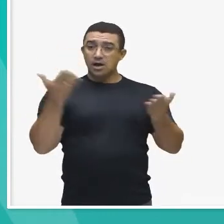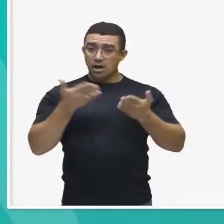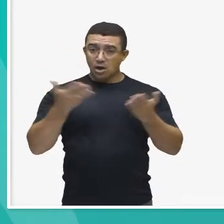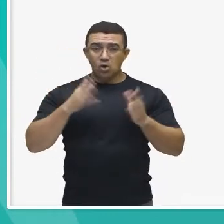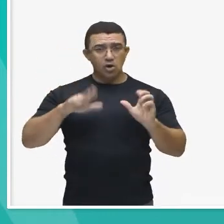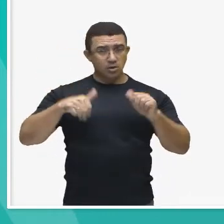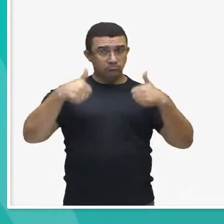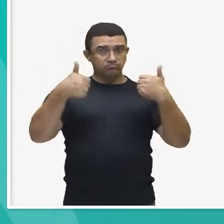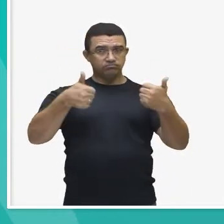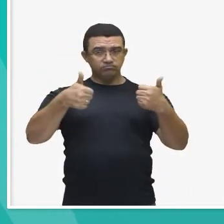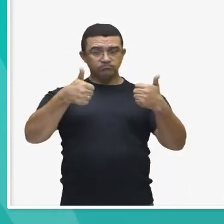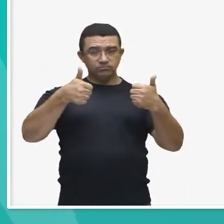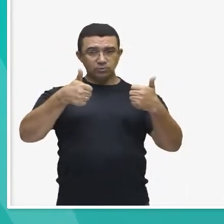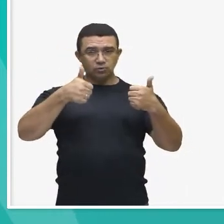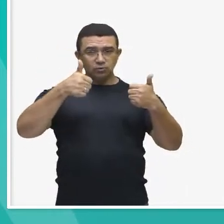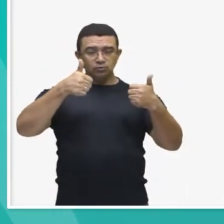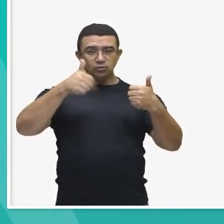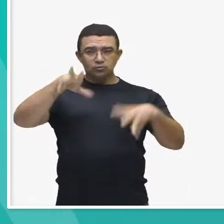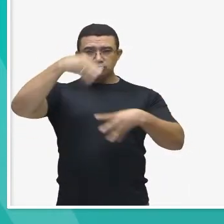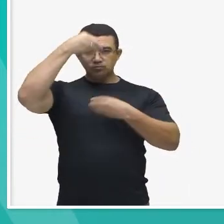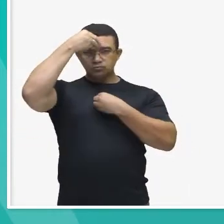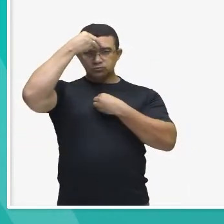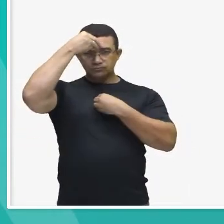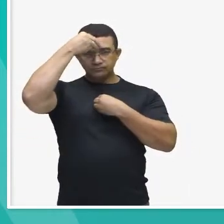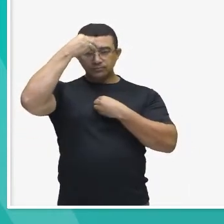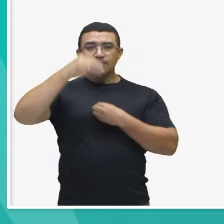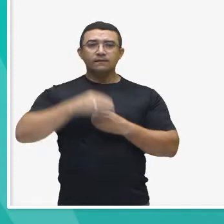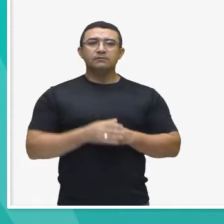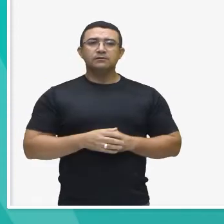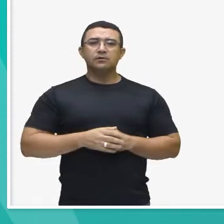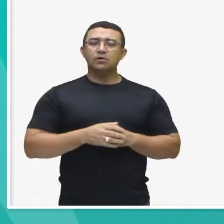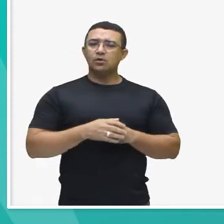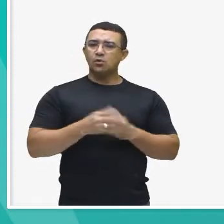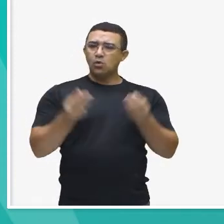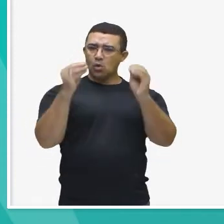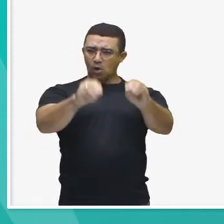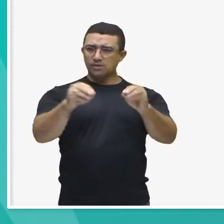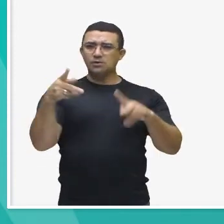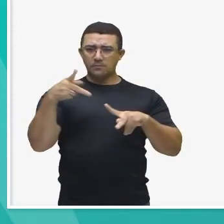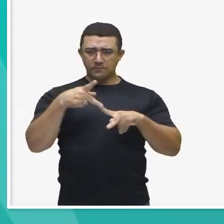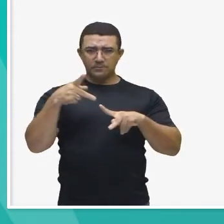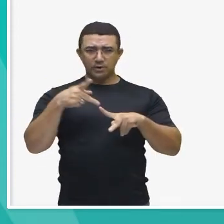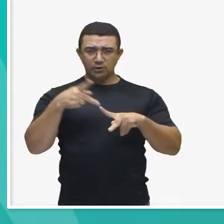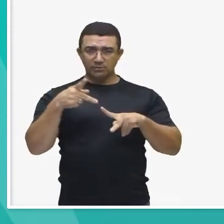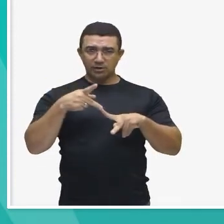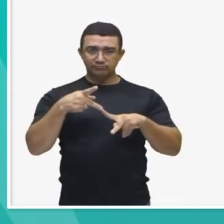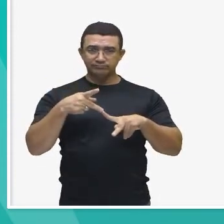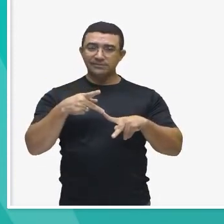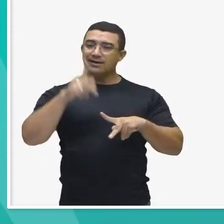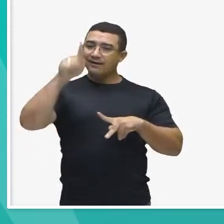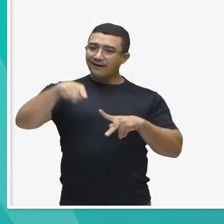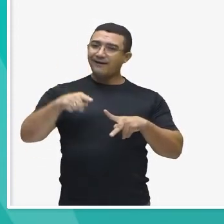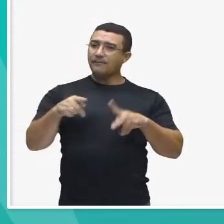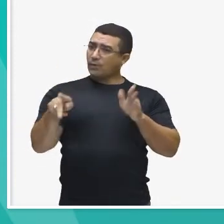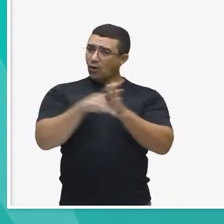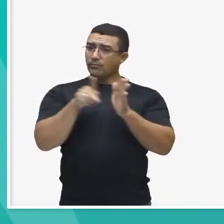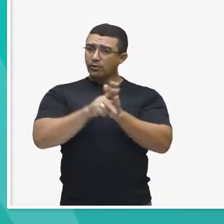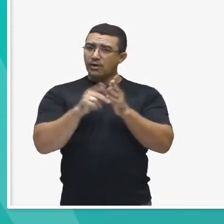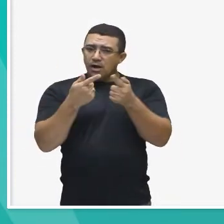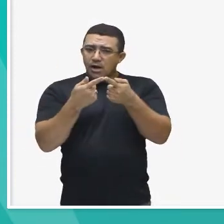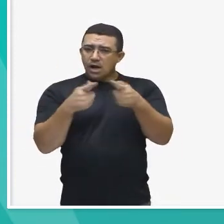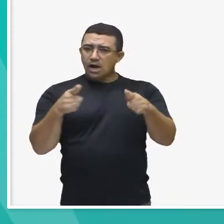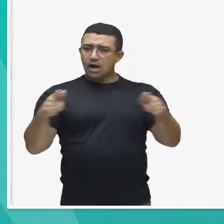amadurecer mais ainda, né? Então a colocação pronominal, vocês já viram que é a parte da gramática que trata